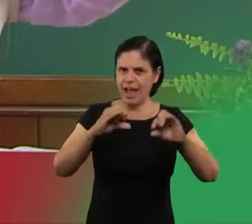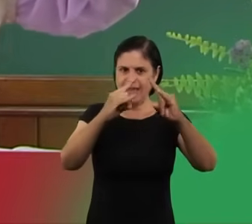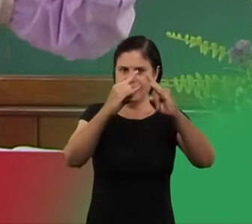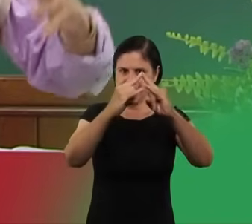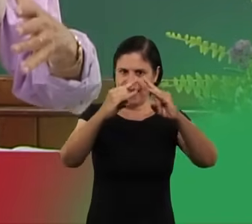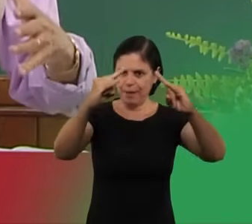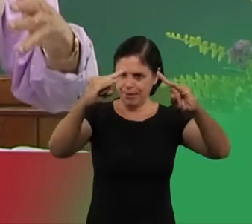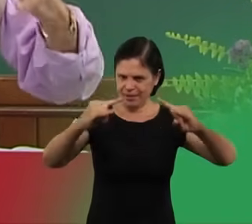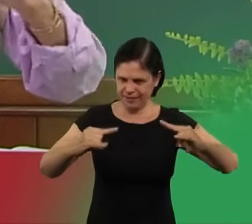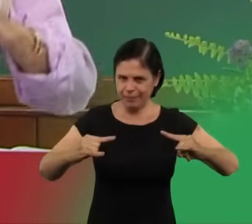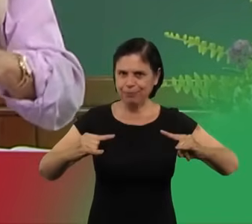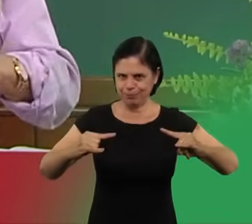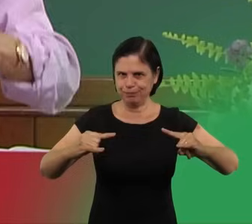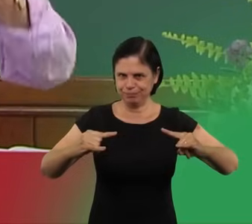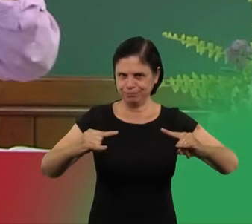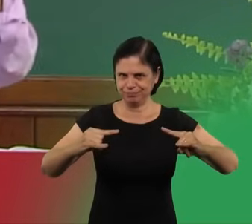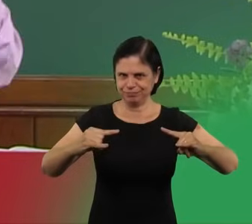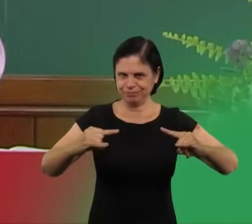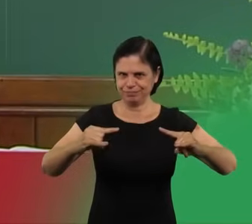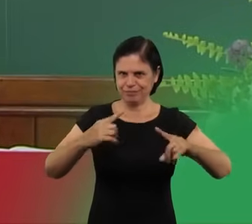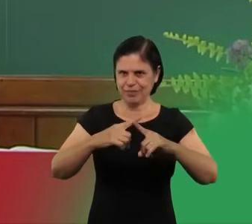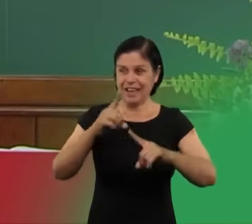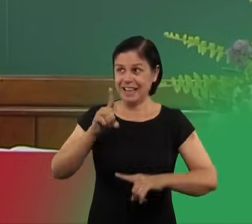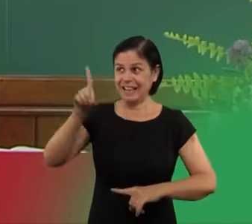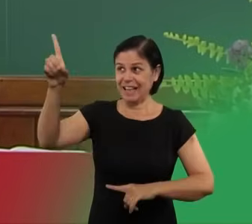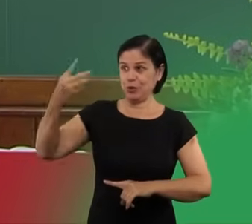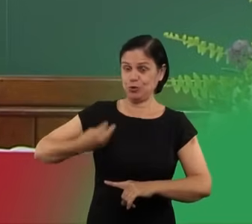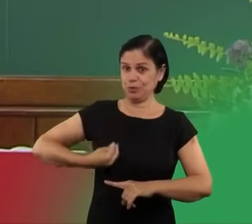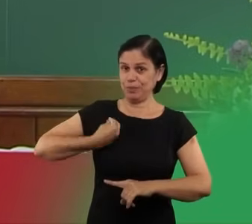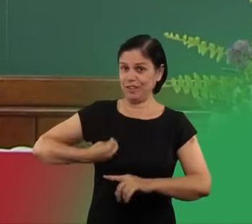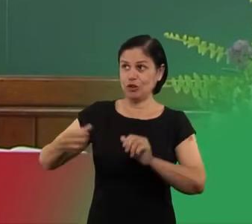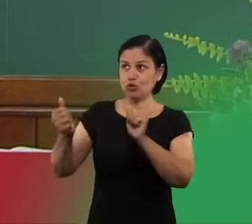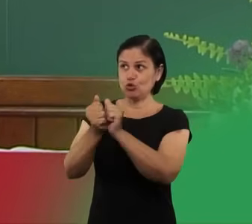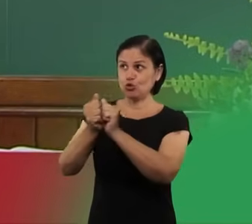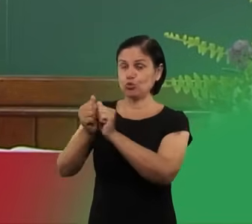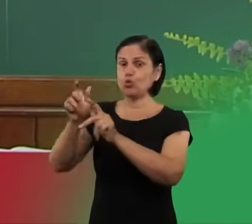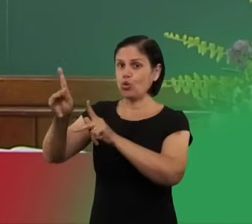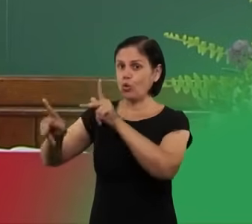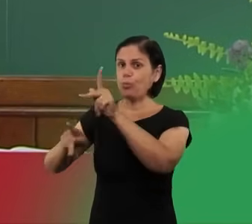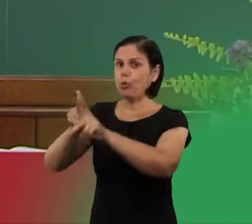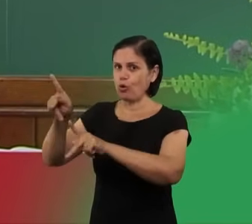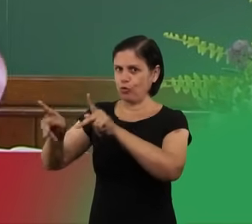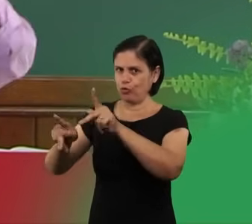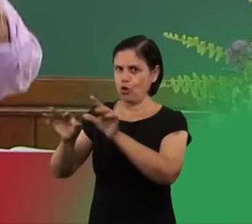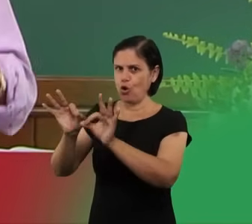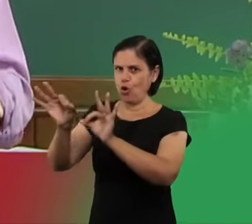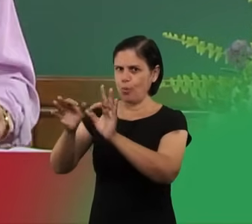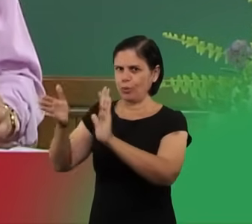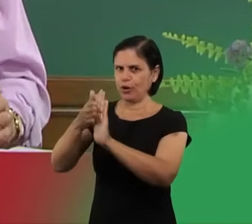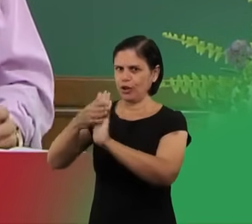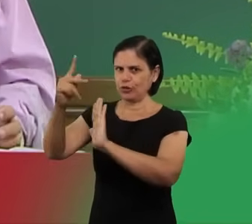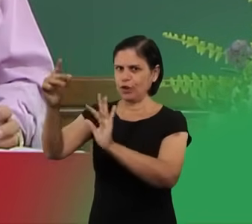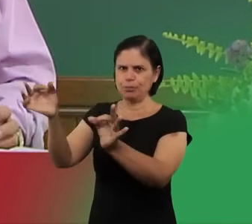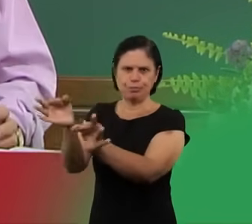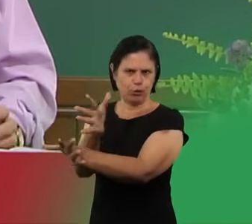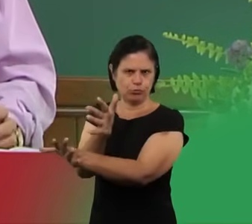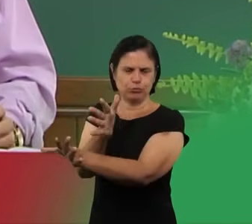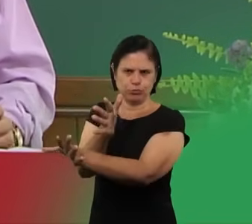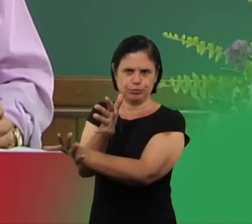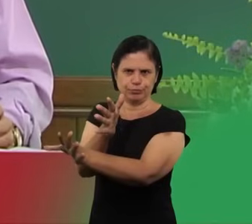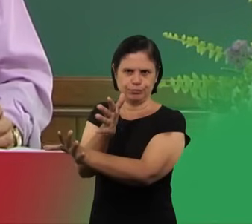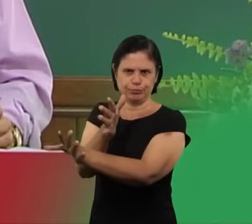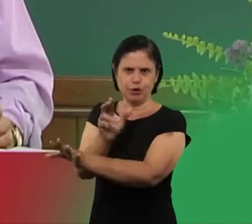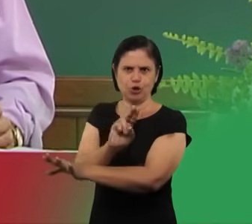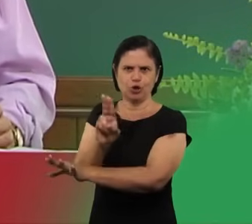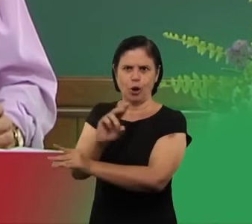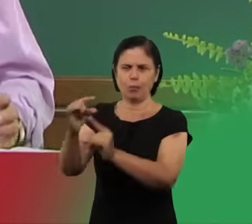onde Deus estará presente juntamente com a igreja. Todo o projeto dele completo, que é chamado aqui